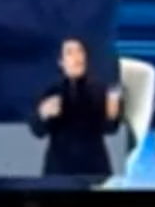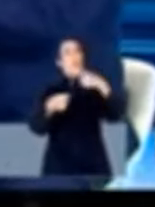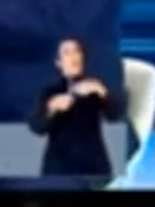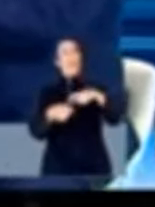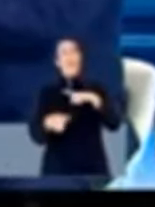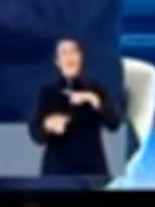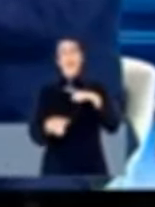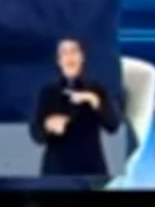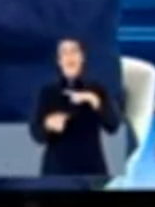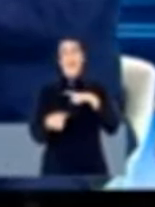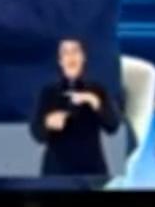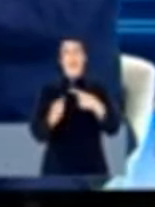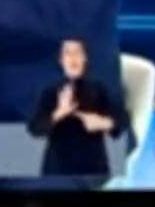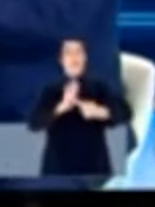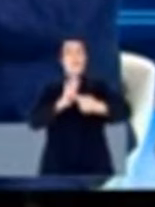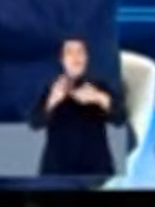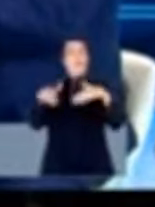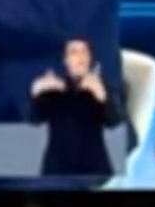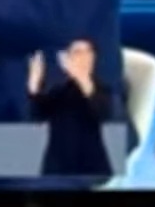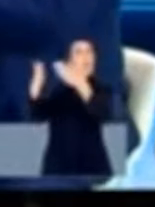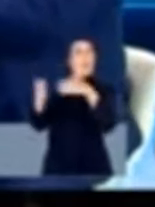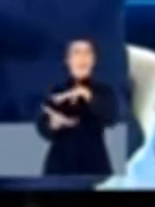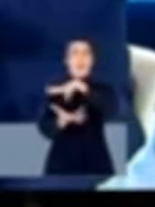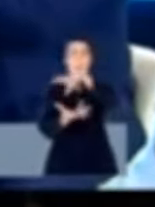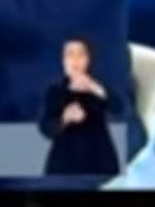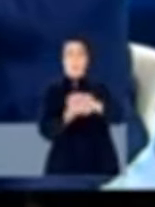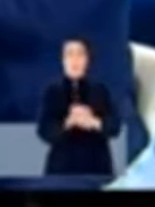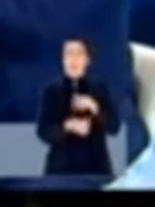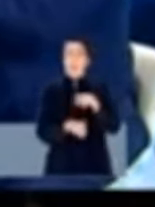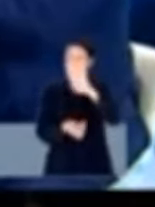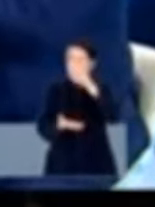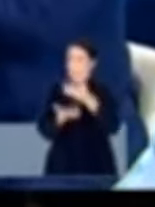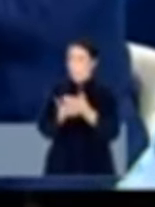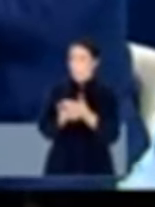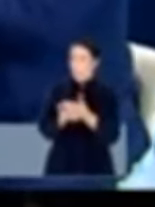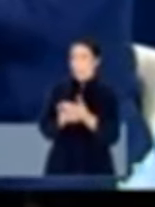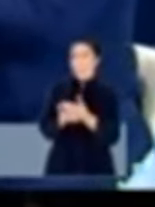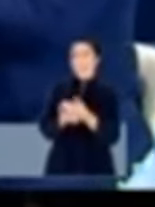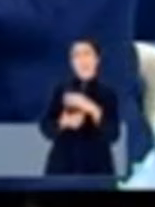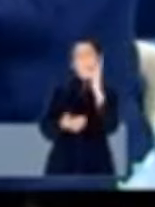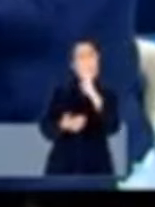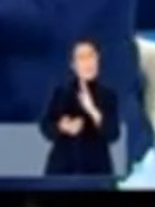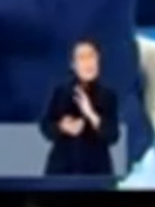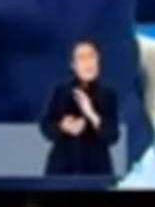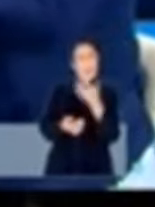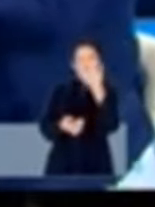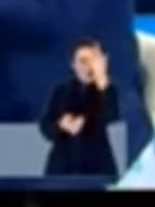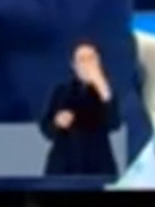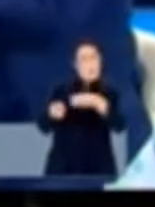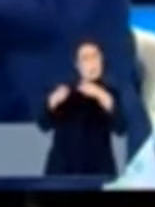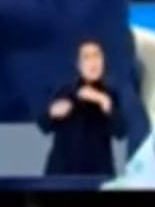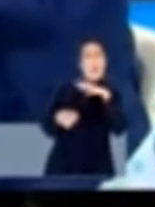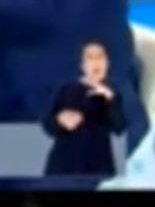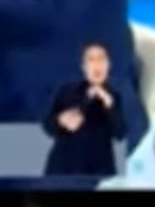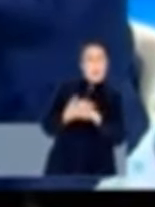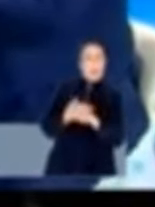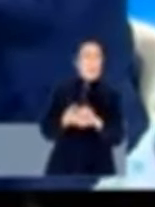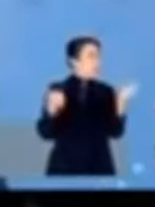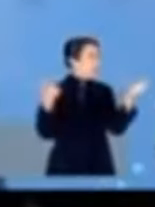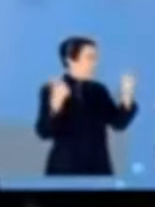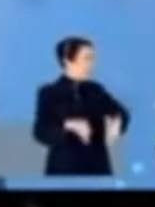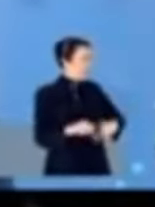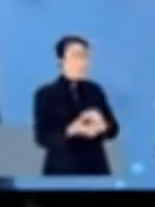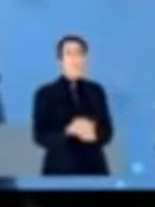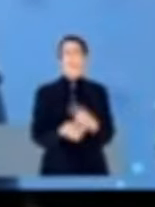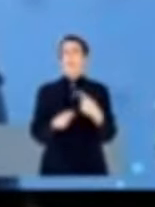Voltar a ter uma boa imagem perante o mundo. Você acha que o Brasil tem uma imagem ruim lá fora? Péssima, Ratinho. É? Péssima.